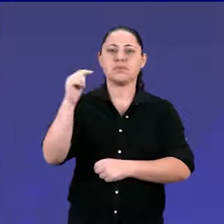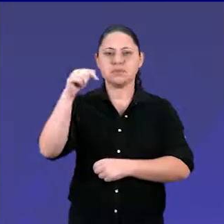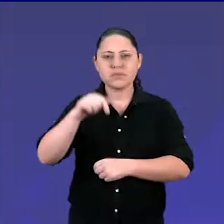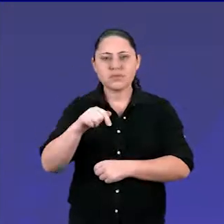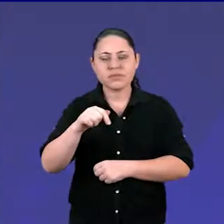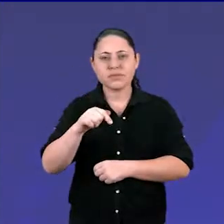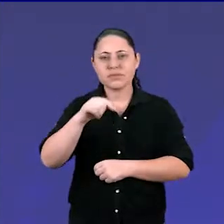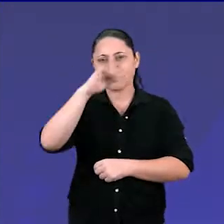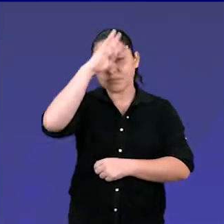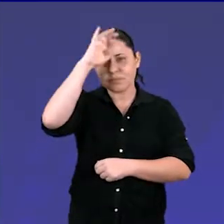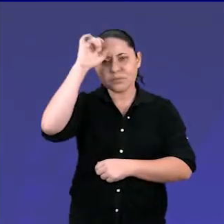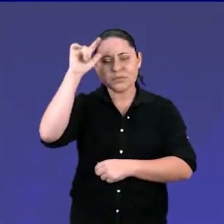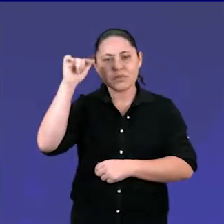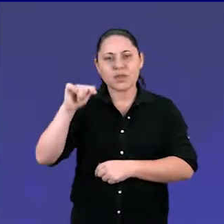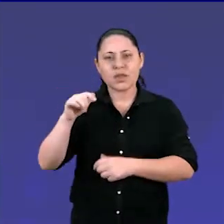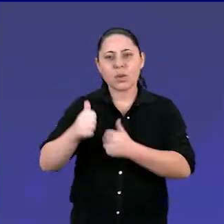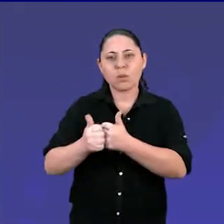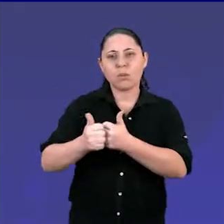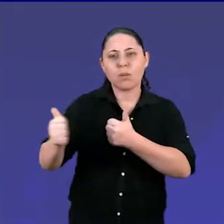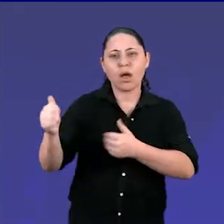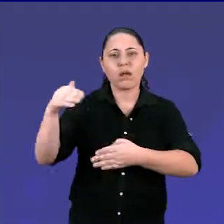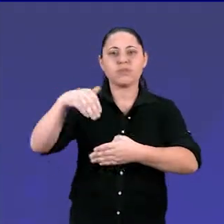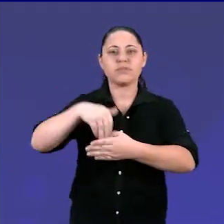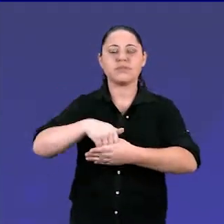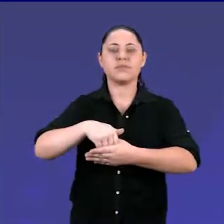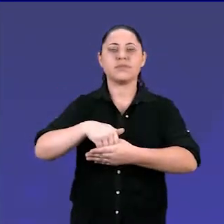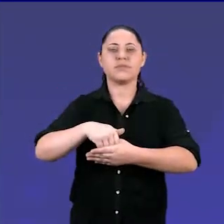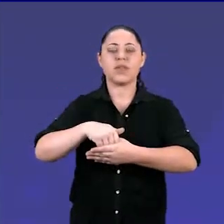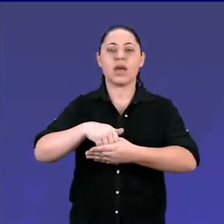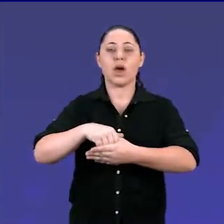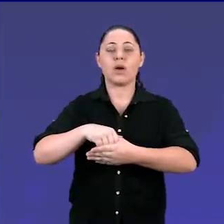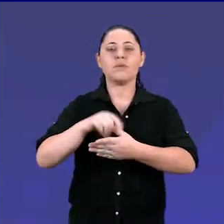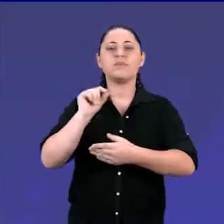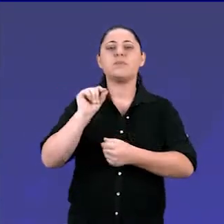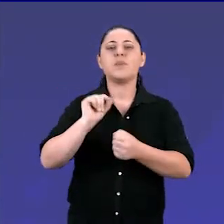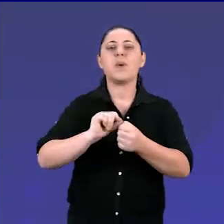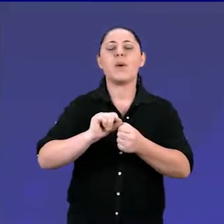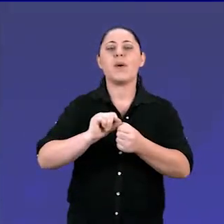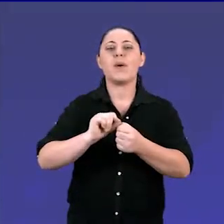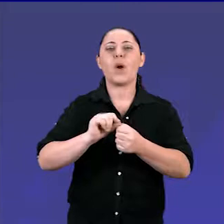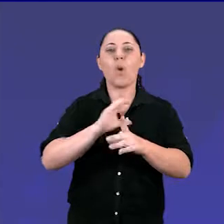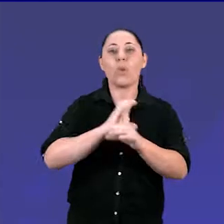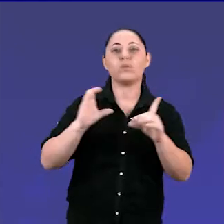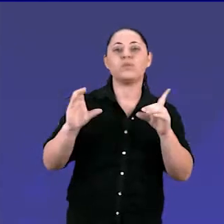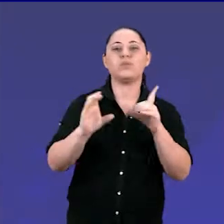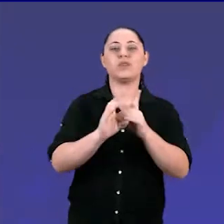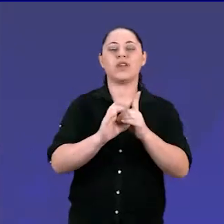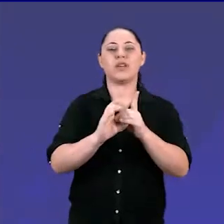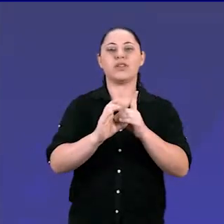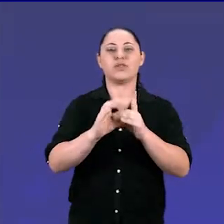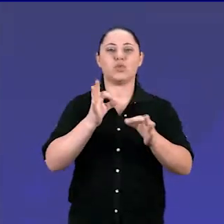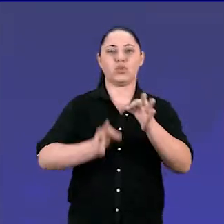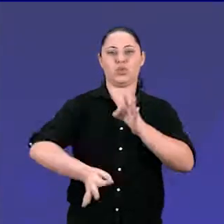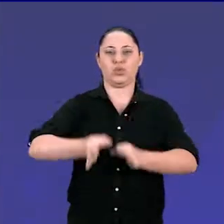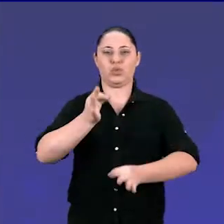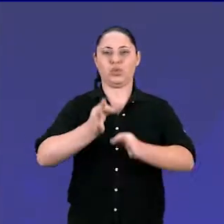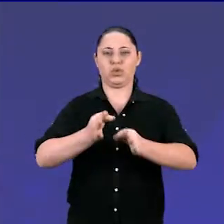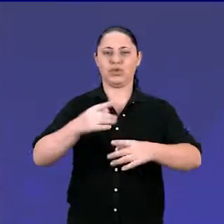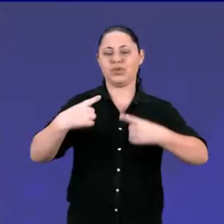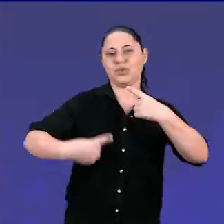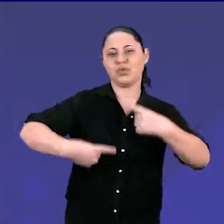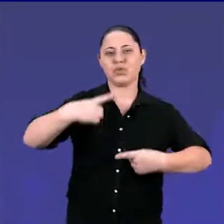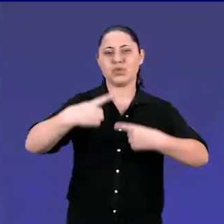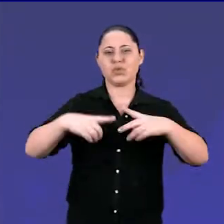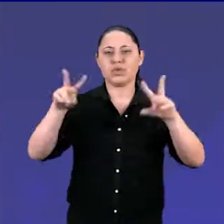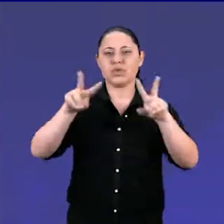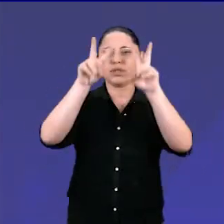no Tribunal Regional Eleitoral de Mato Grosso do Sul, proporcionou à comunidade jurídica e a toda a sociedade um espaço importante para